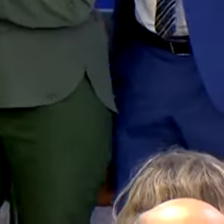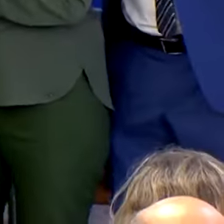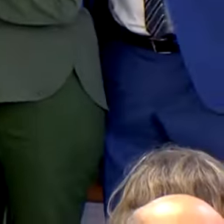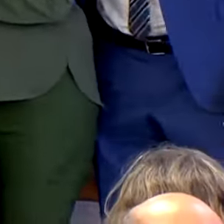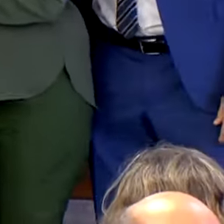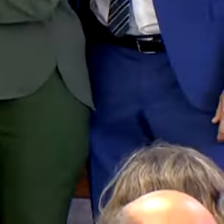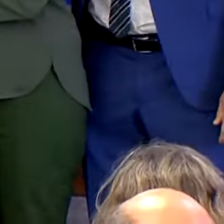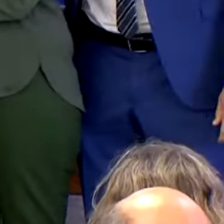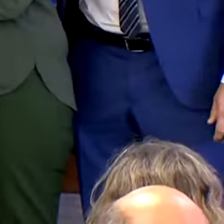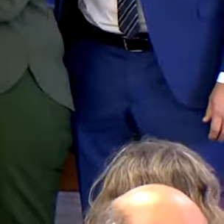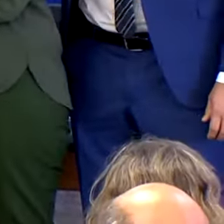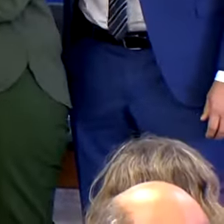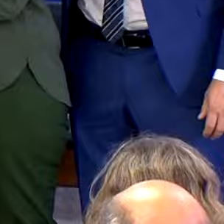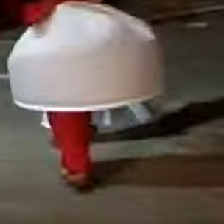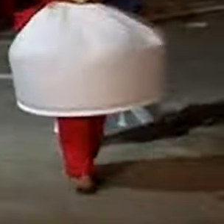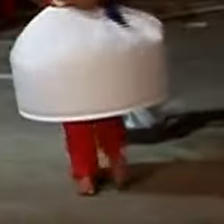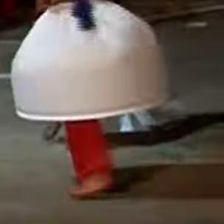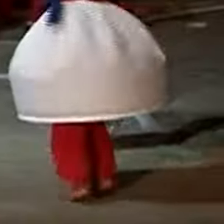Tchau.